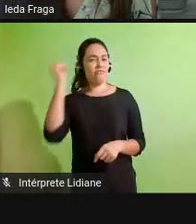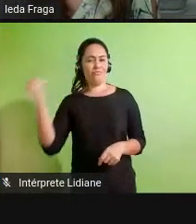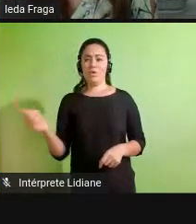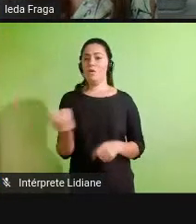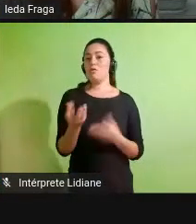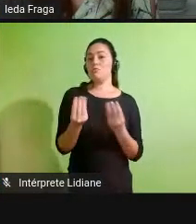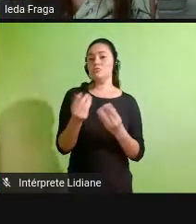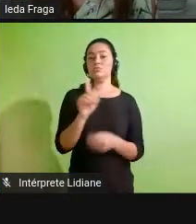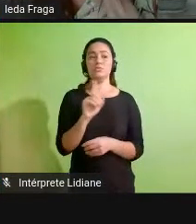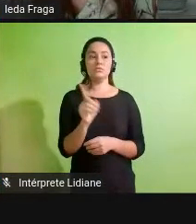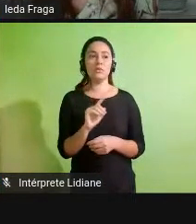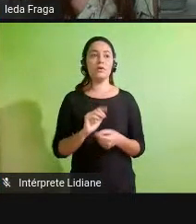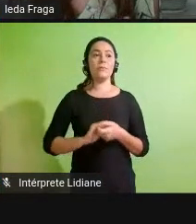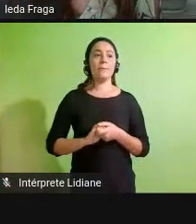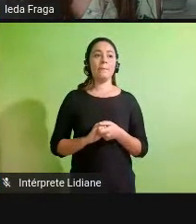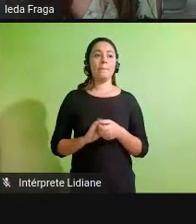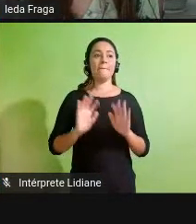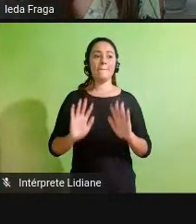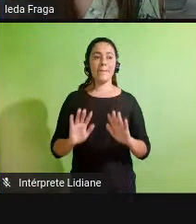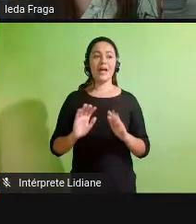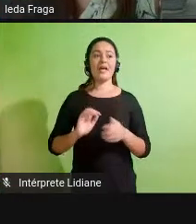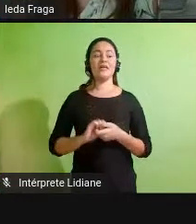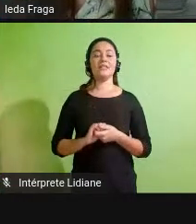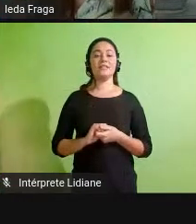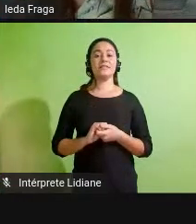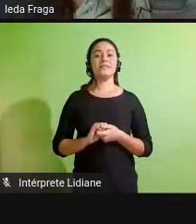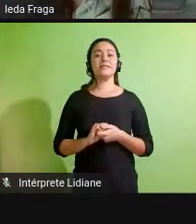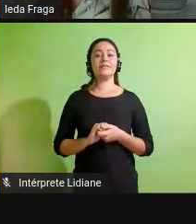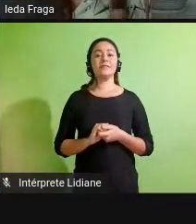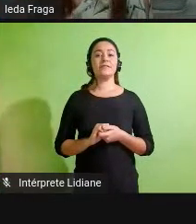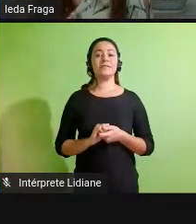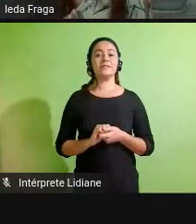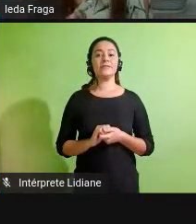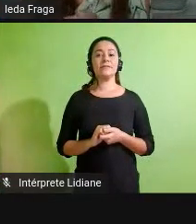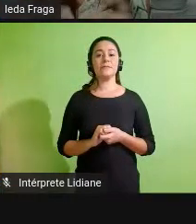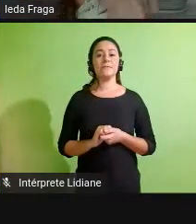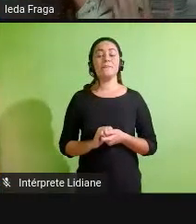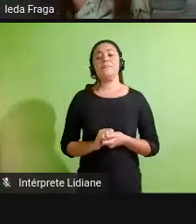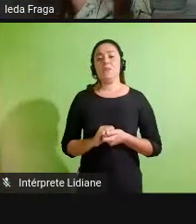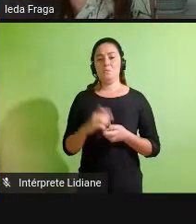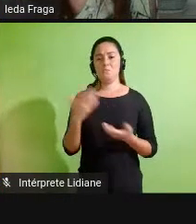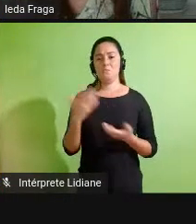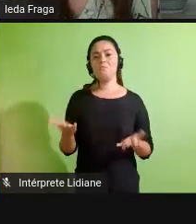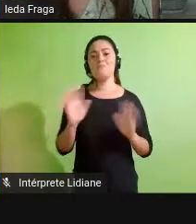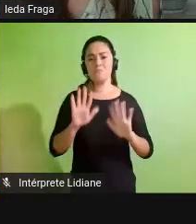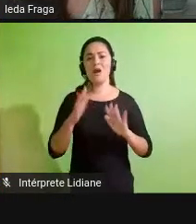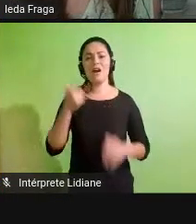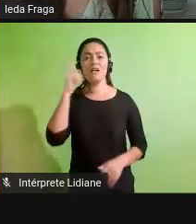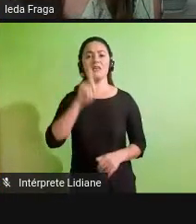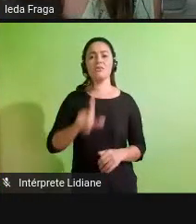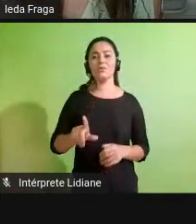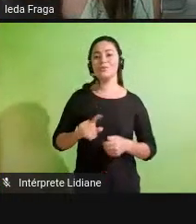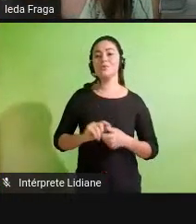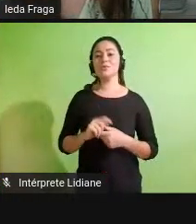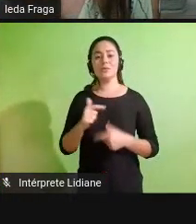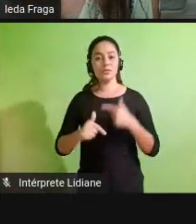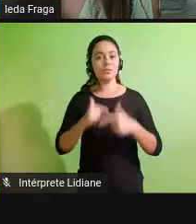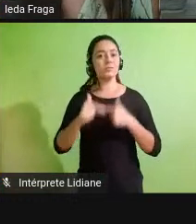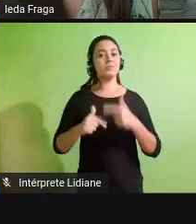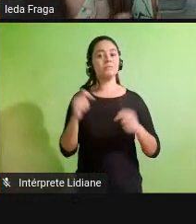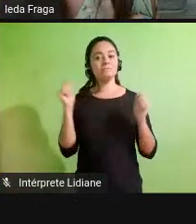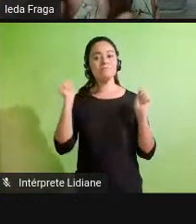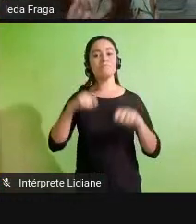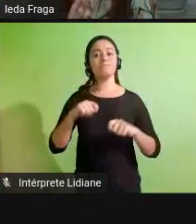relatividade. E a última, a Frida, dispensa apresentações, né? É artista com um dos rostos mais estampados no